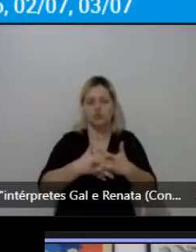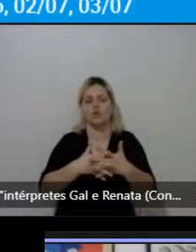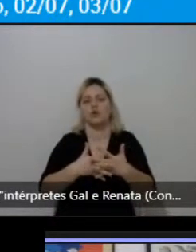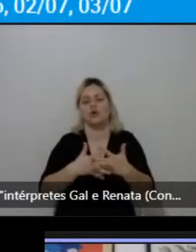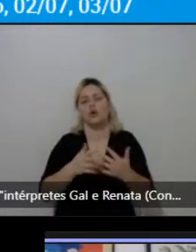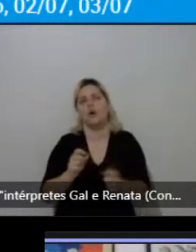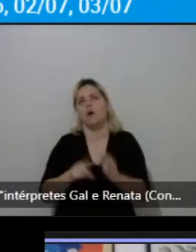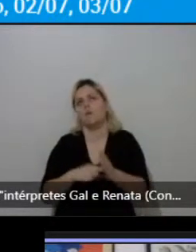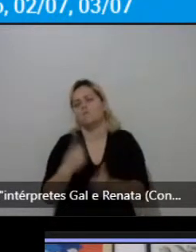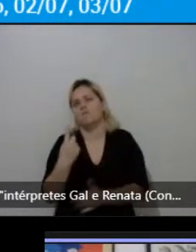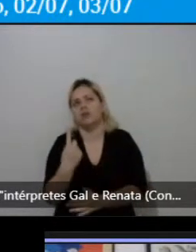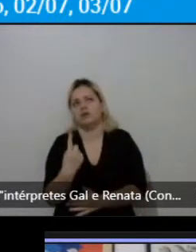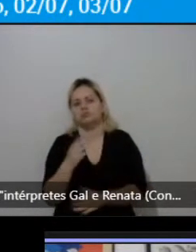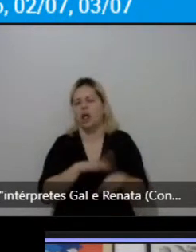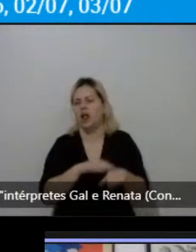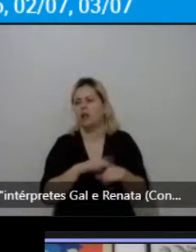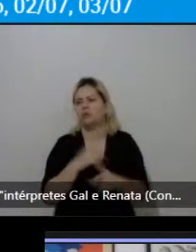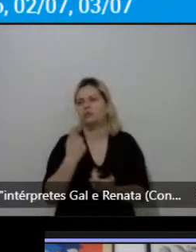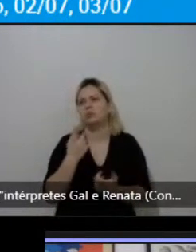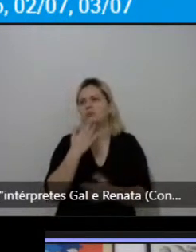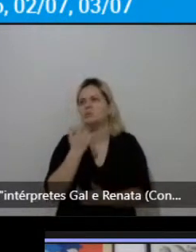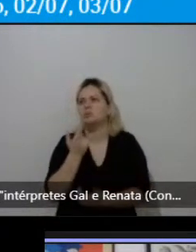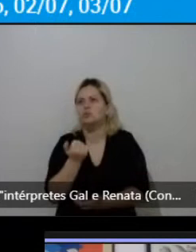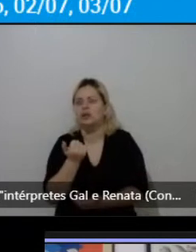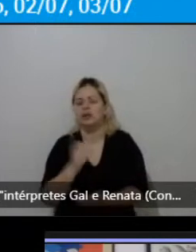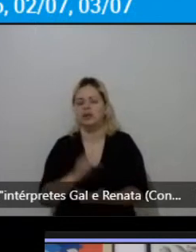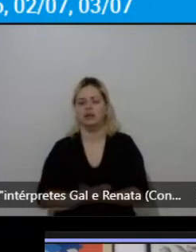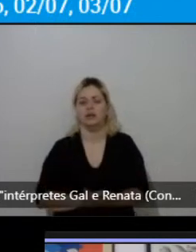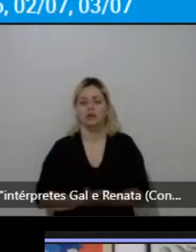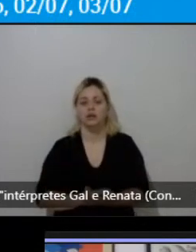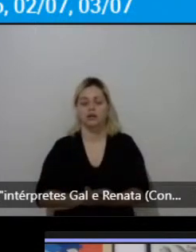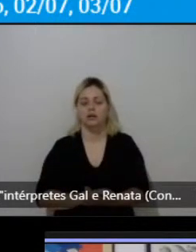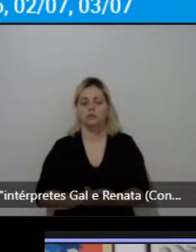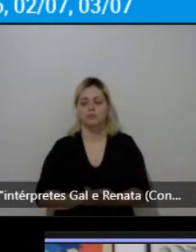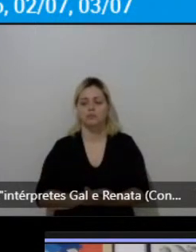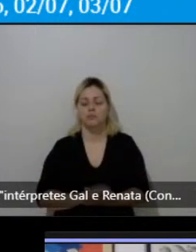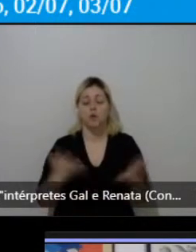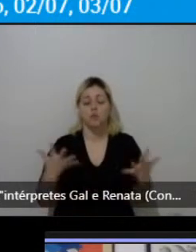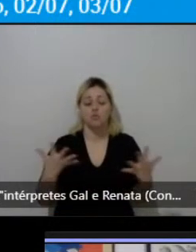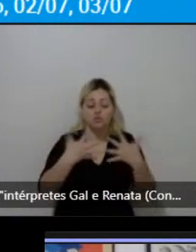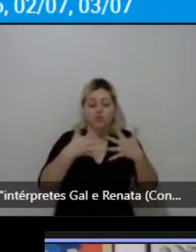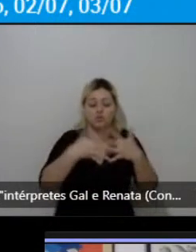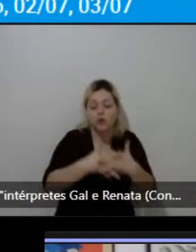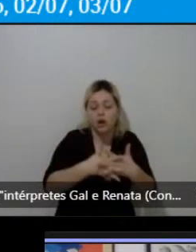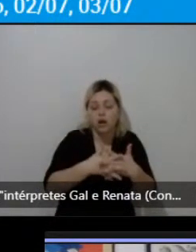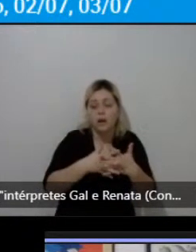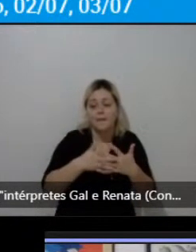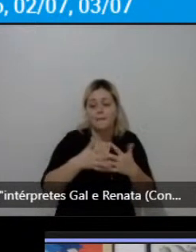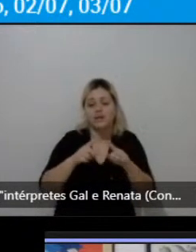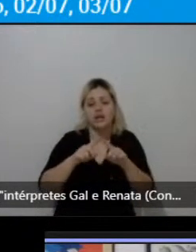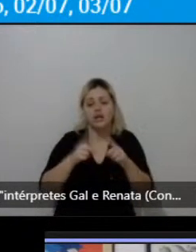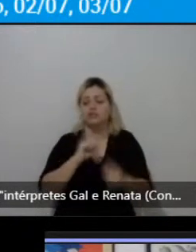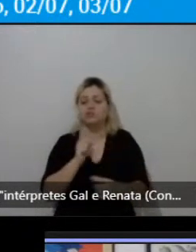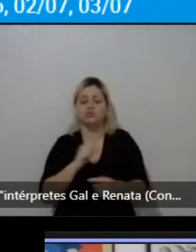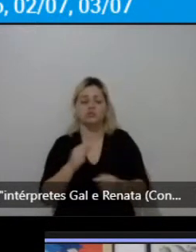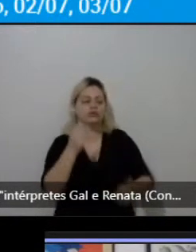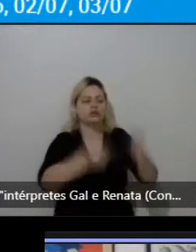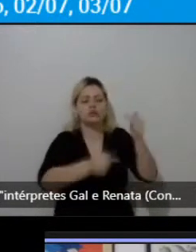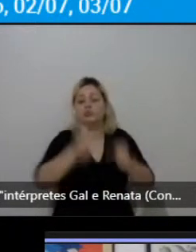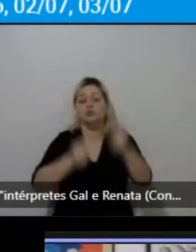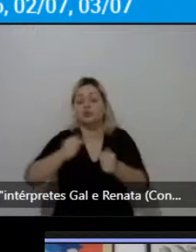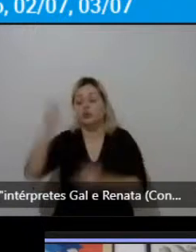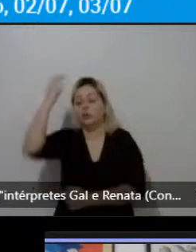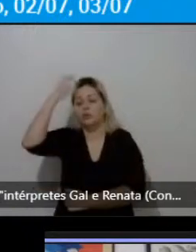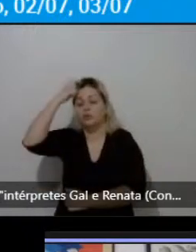de uma integração, que a gente vai chamar um pouco, o Bauman vai discutir isso, de uma interculturalidade. Eu não estou discutindo através de mosaicos a cultura,